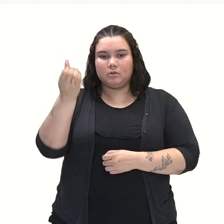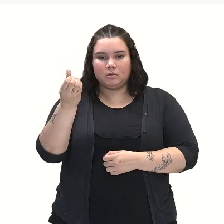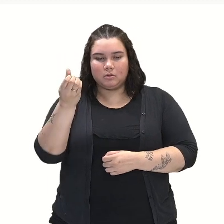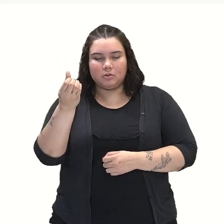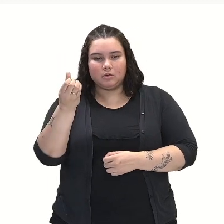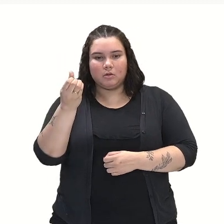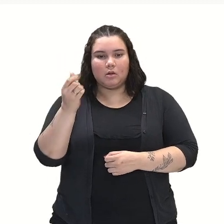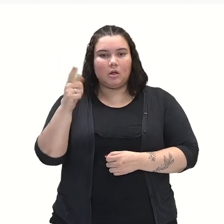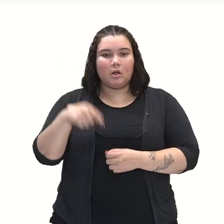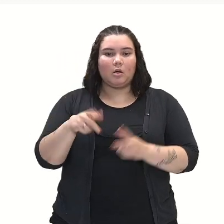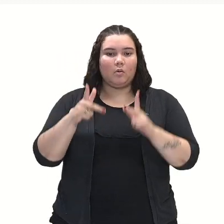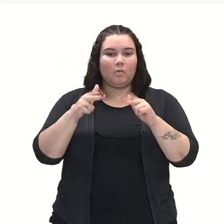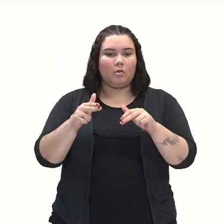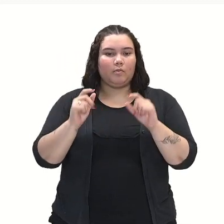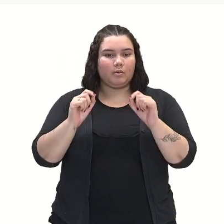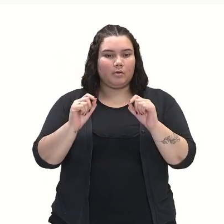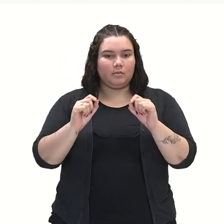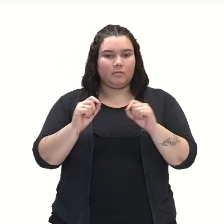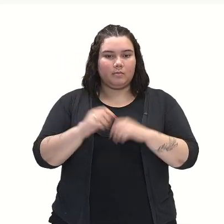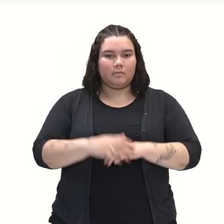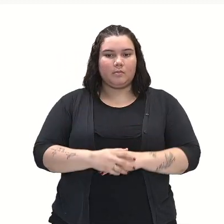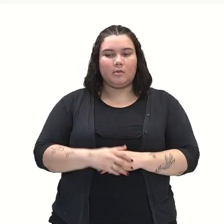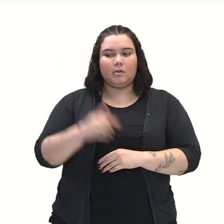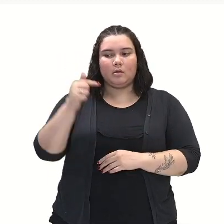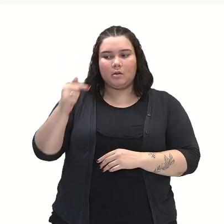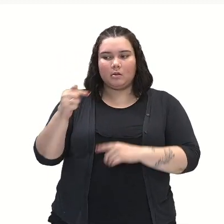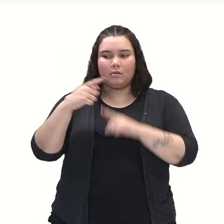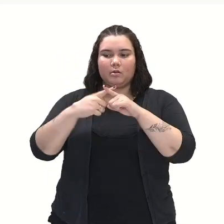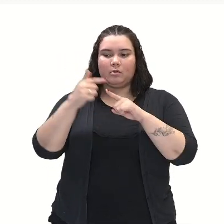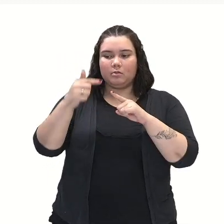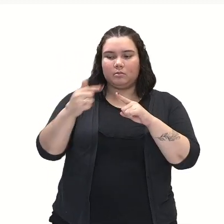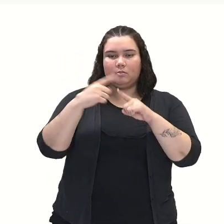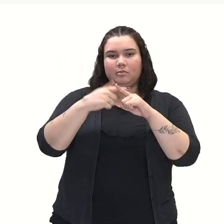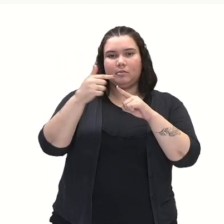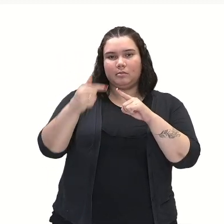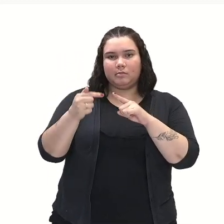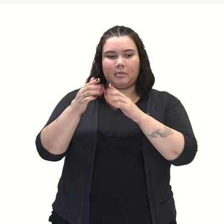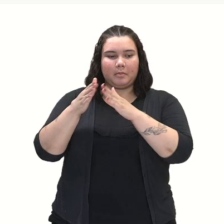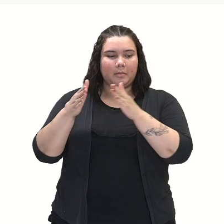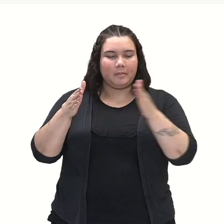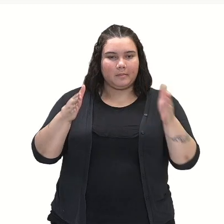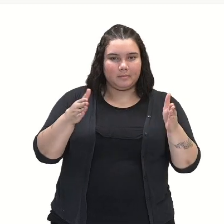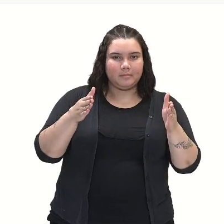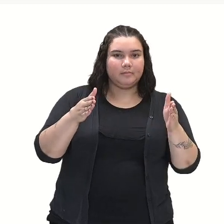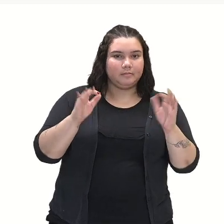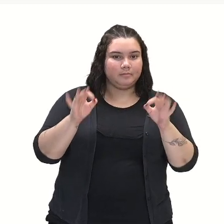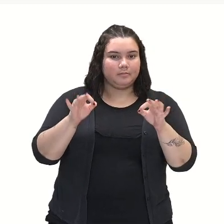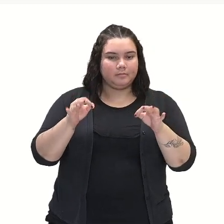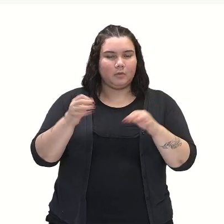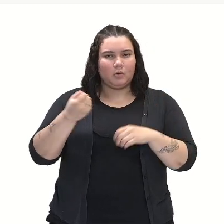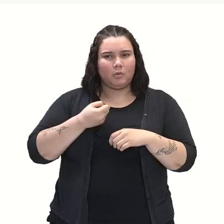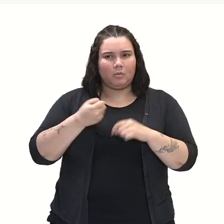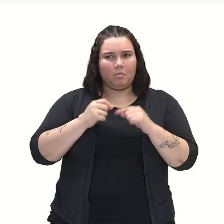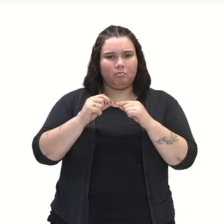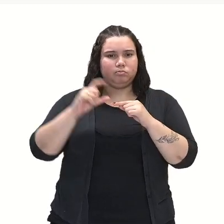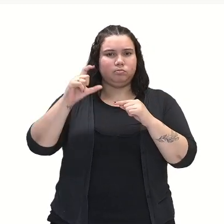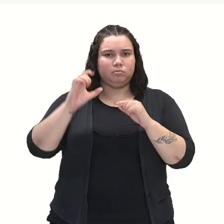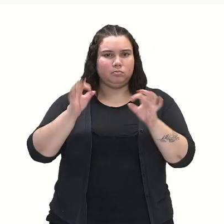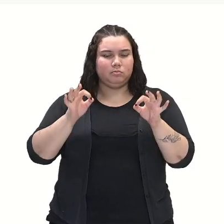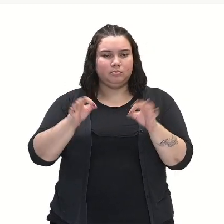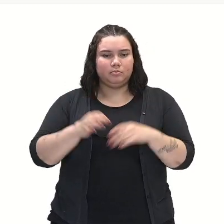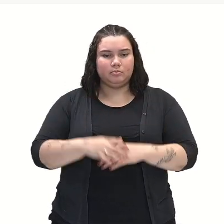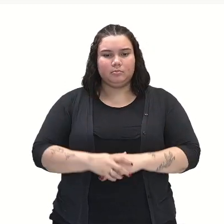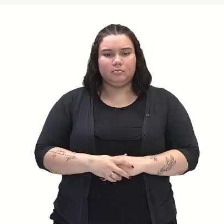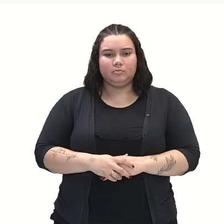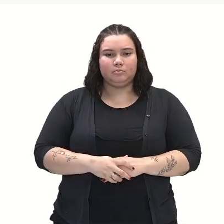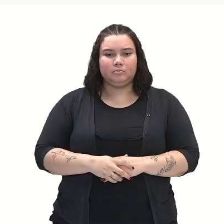mesma coisa que 7 vezes 7 vezes 7, 6 vezes, né? Vai dar um número bem alto aí. Então,